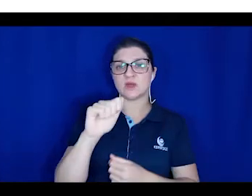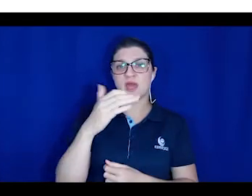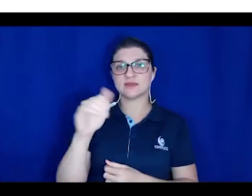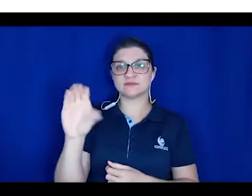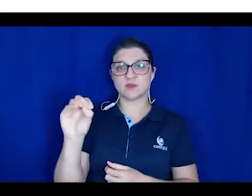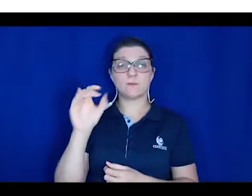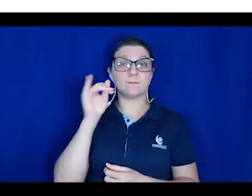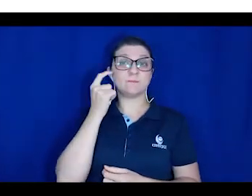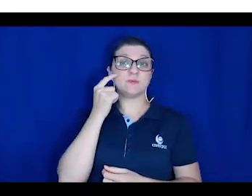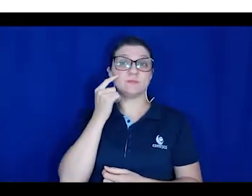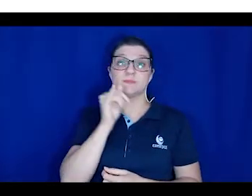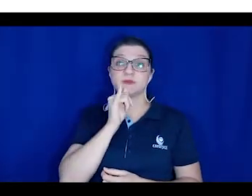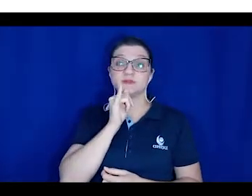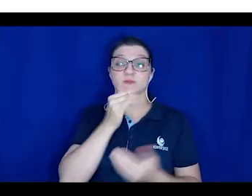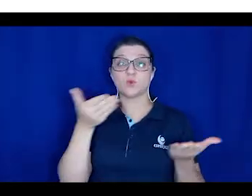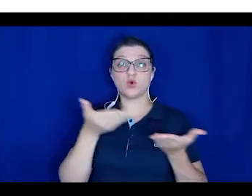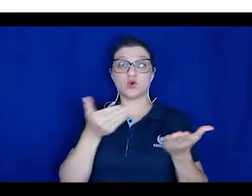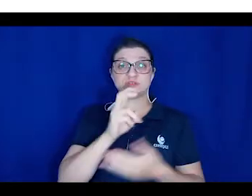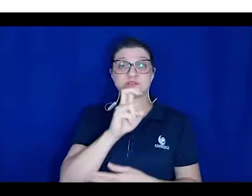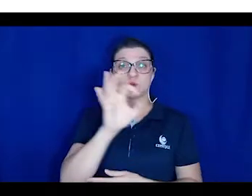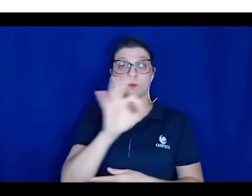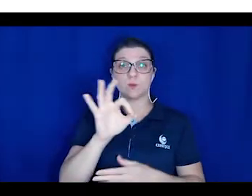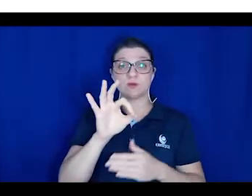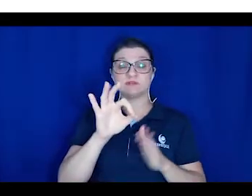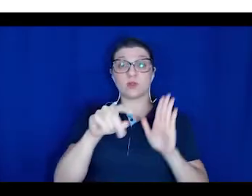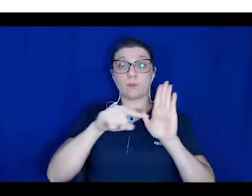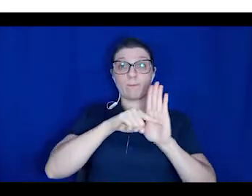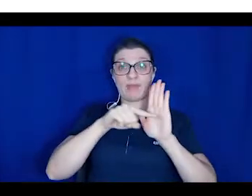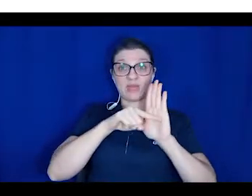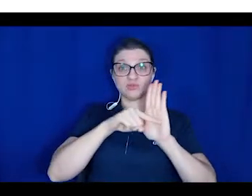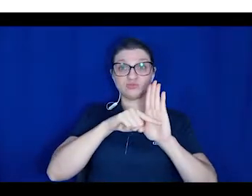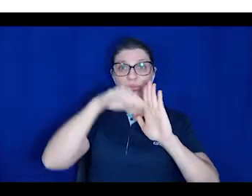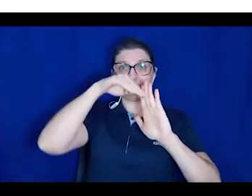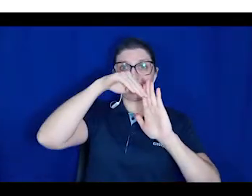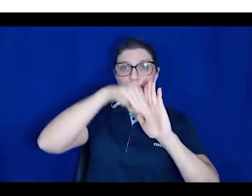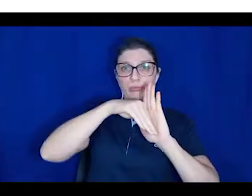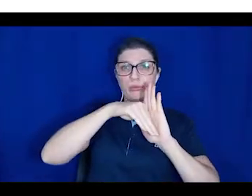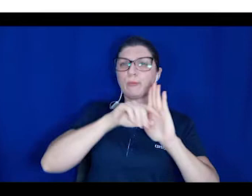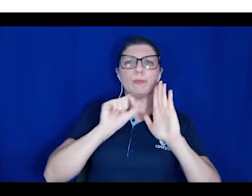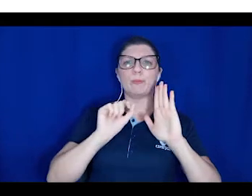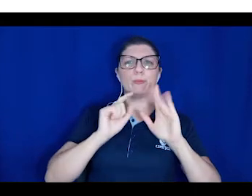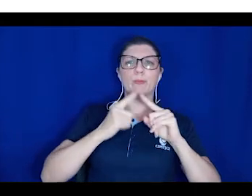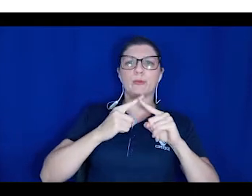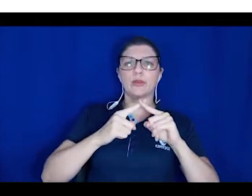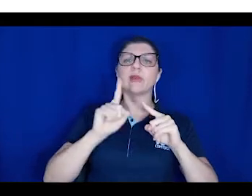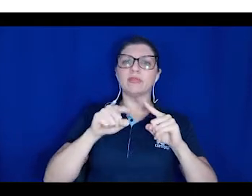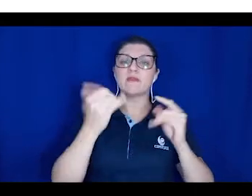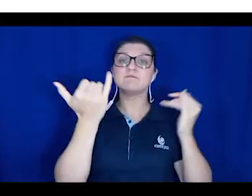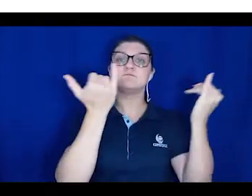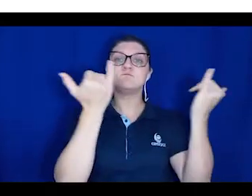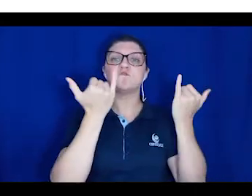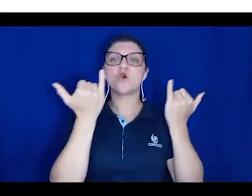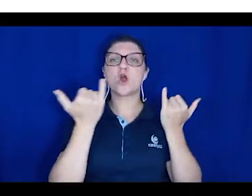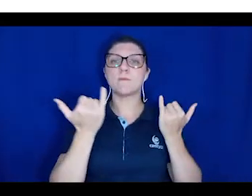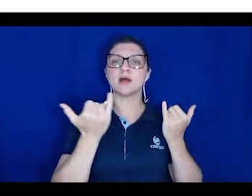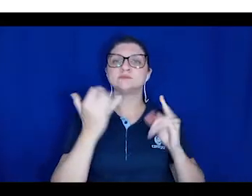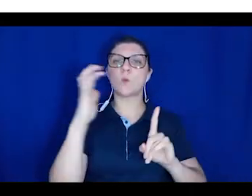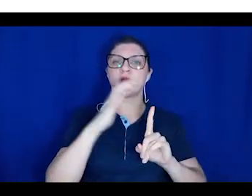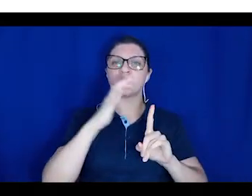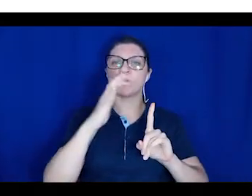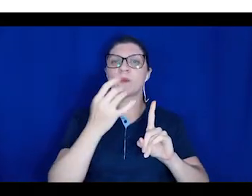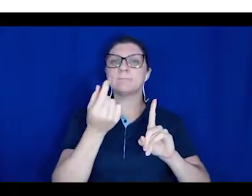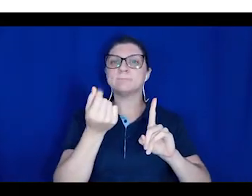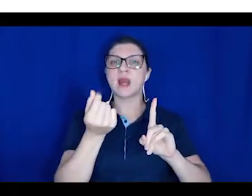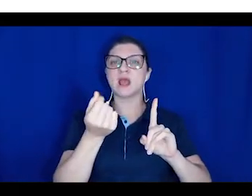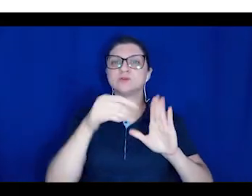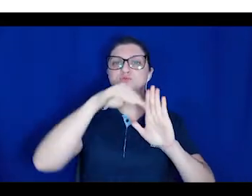caiu 5% num dia, quer dizer que tem informações no mercado que fizeram com que esses preços caíssem. Então tem